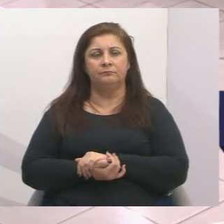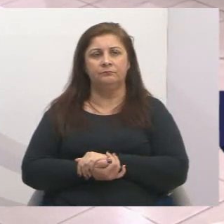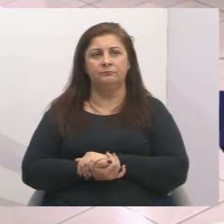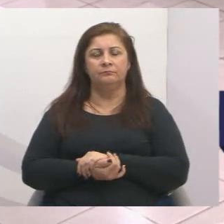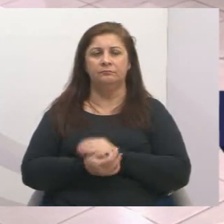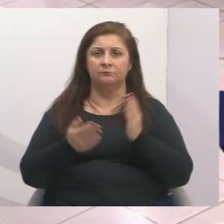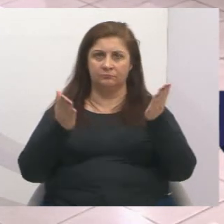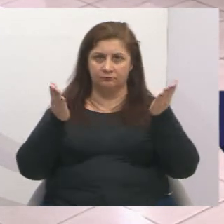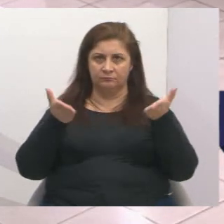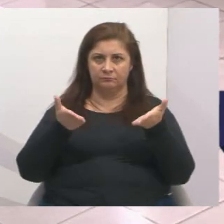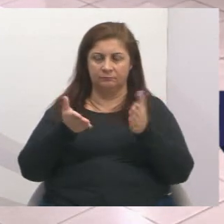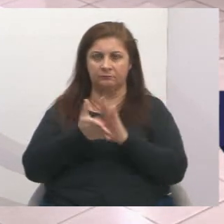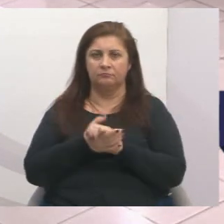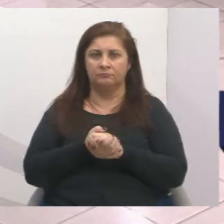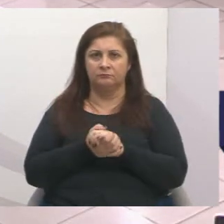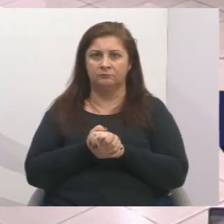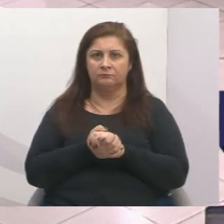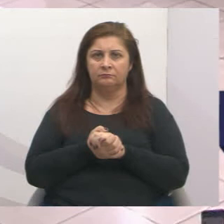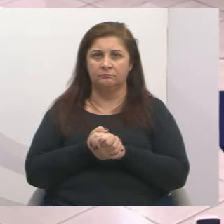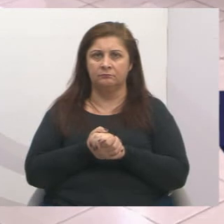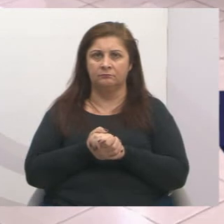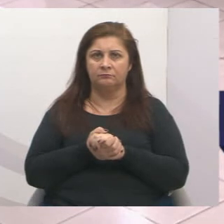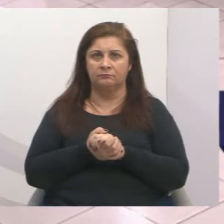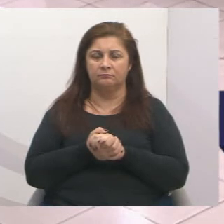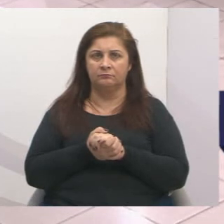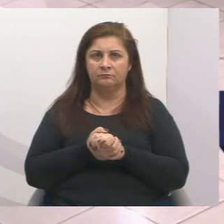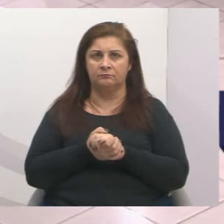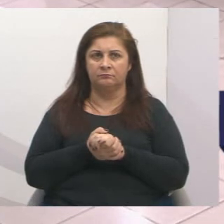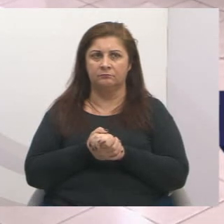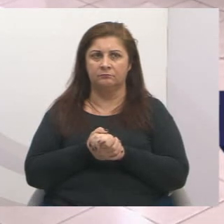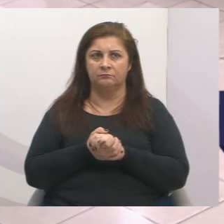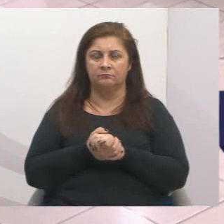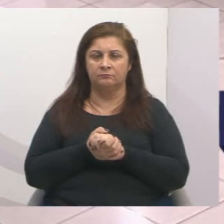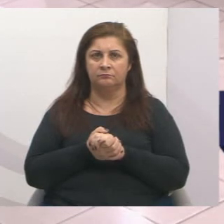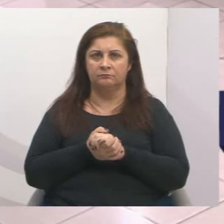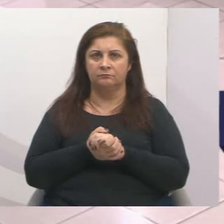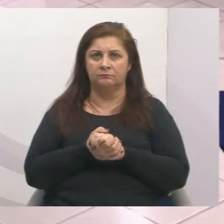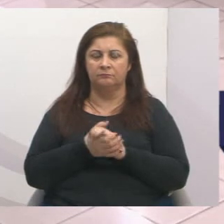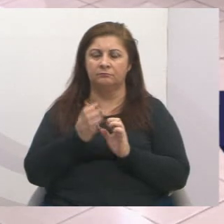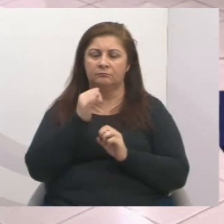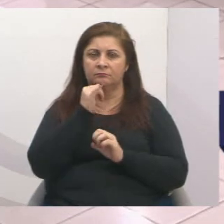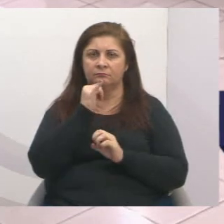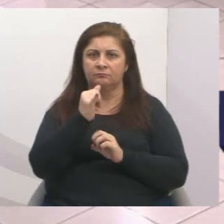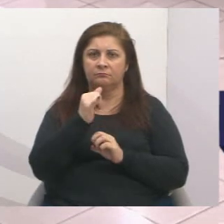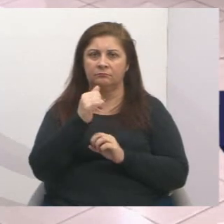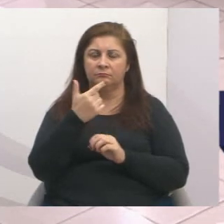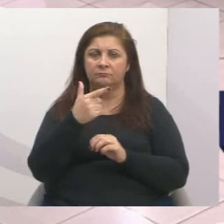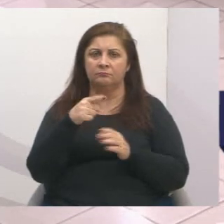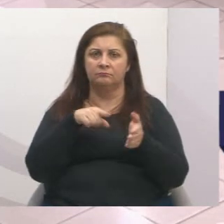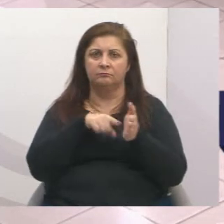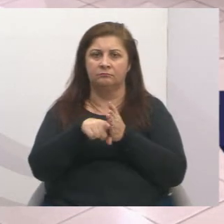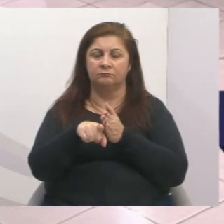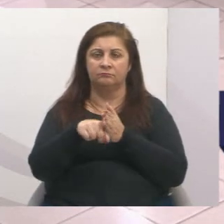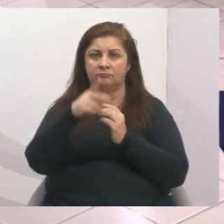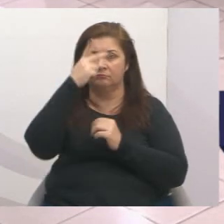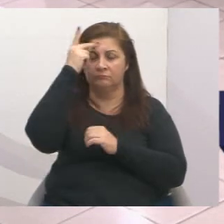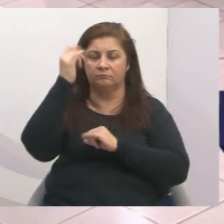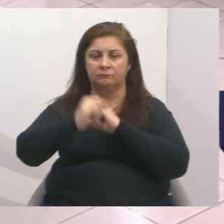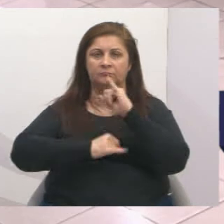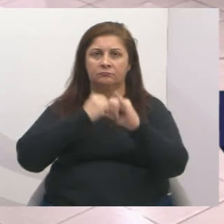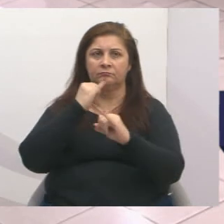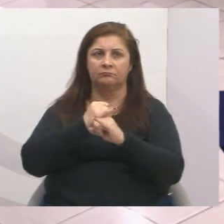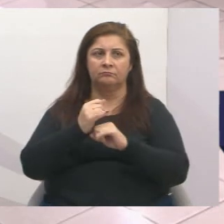Quero agora dizer que não tem nenhuma pergunta de internautas, de pessoas que